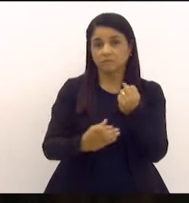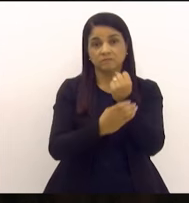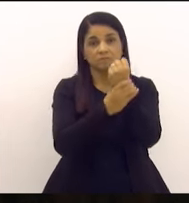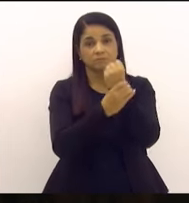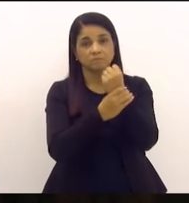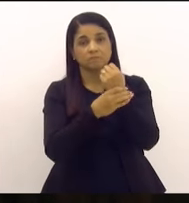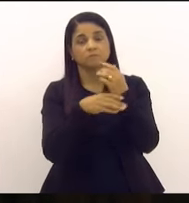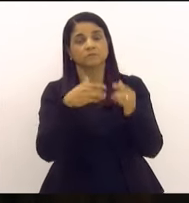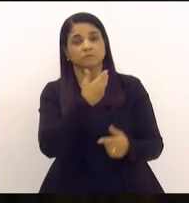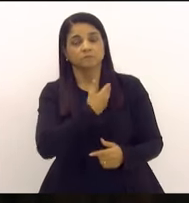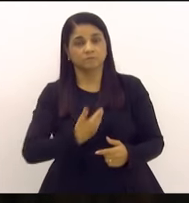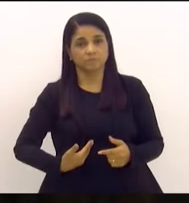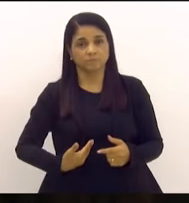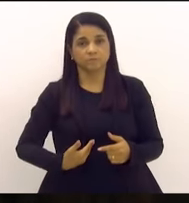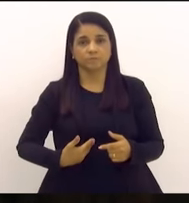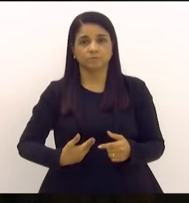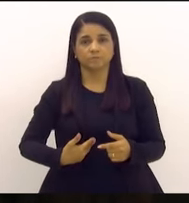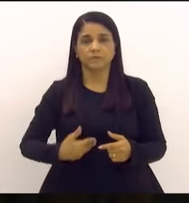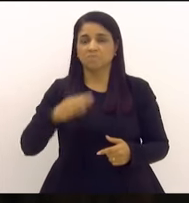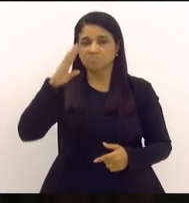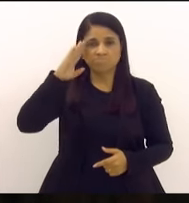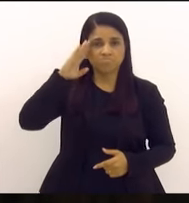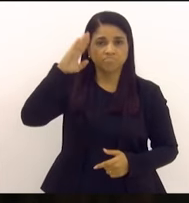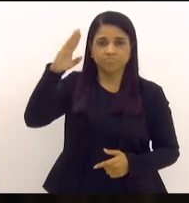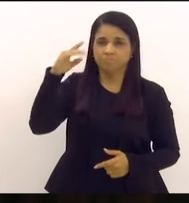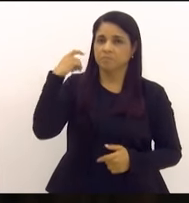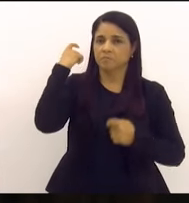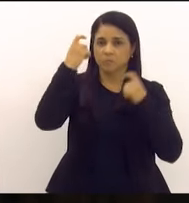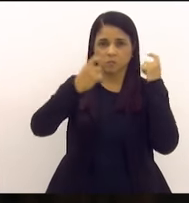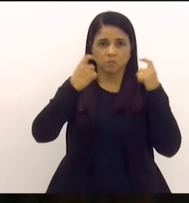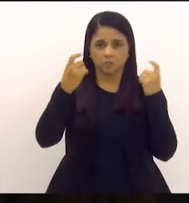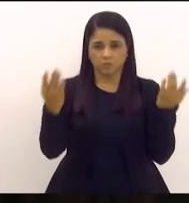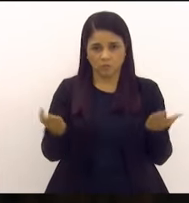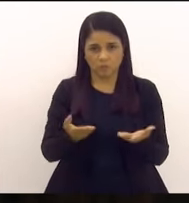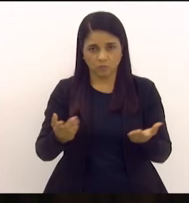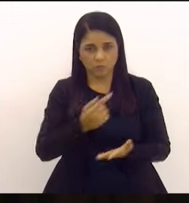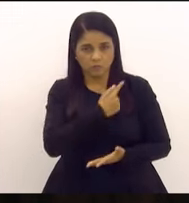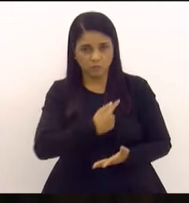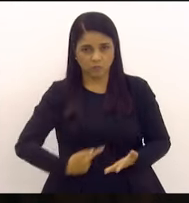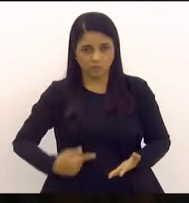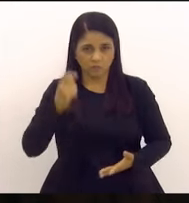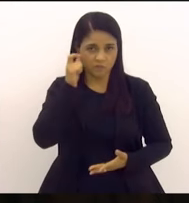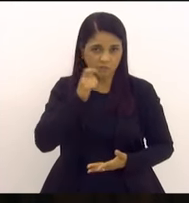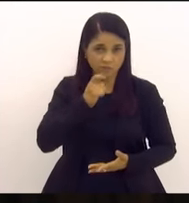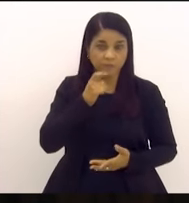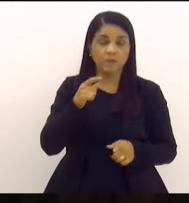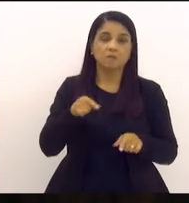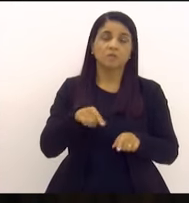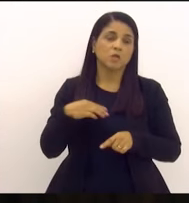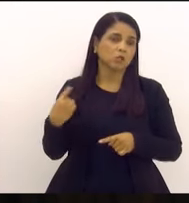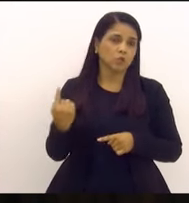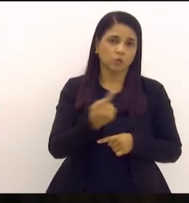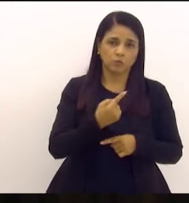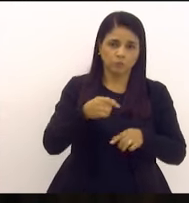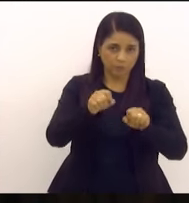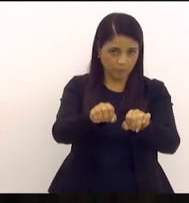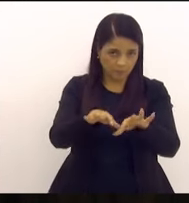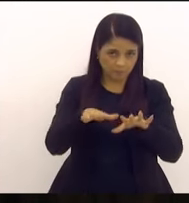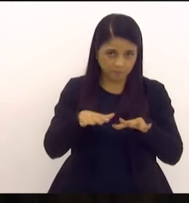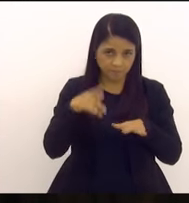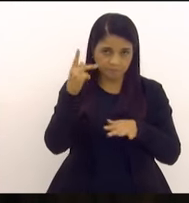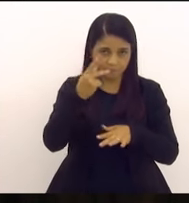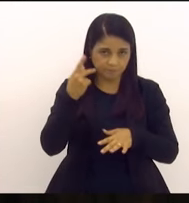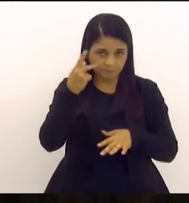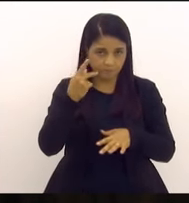pública seja como está sendo a prioridade neste momento para o governador Cláudio Castro, não só para ele, mas para todo o parlamento. Então, só para